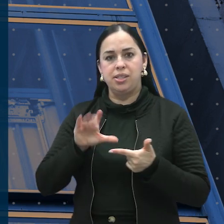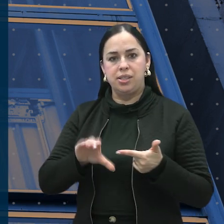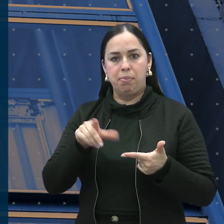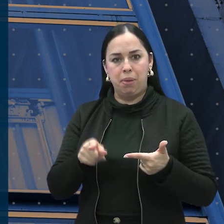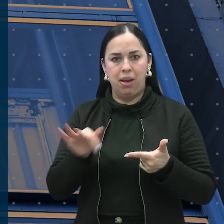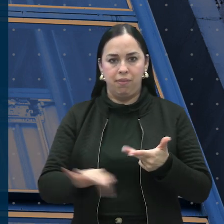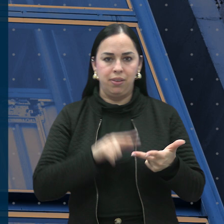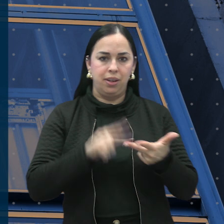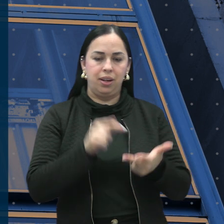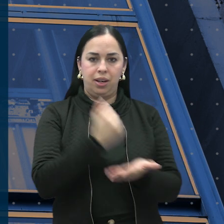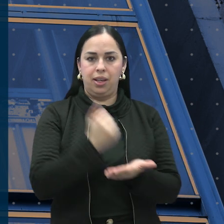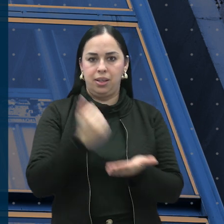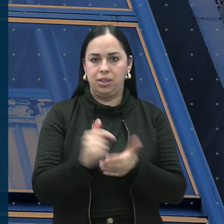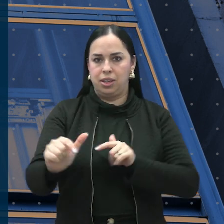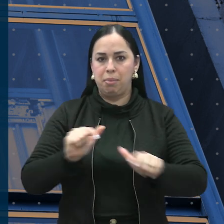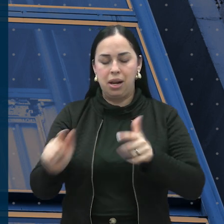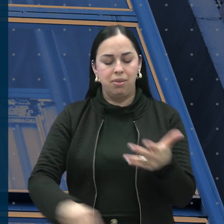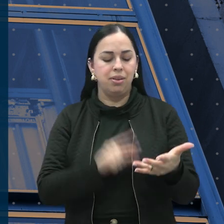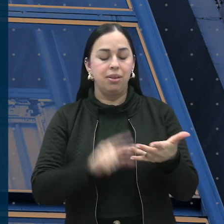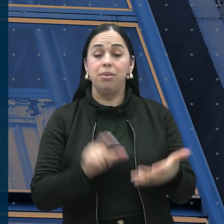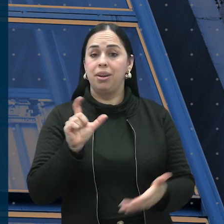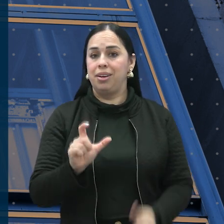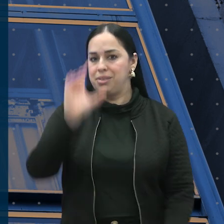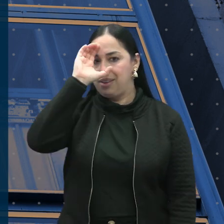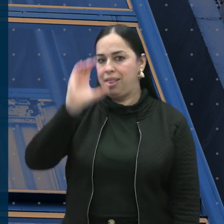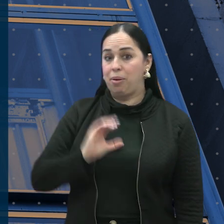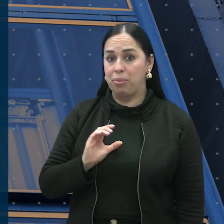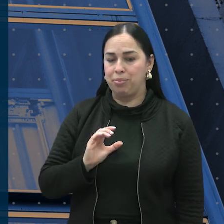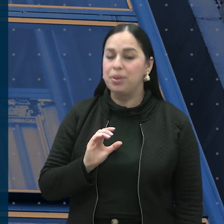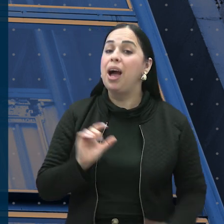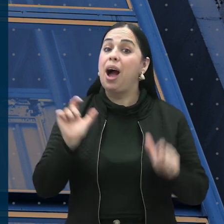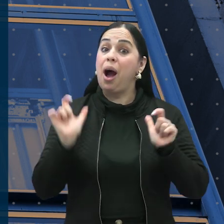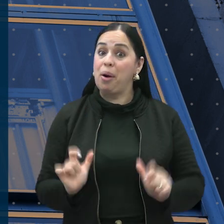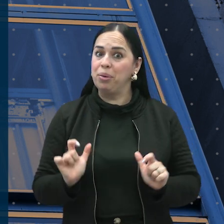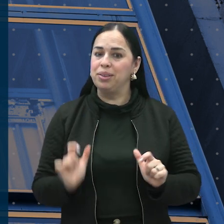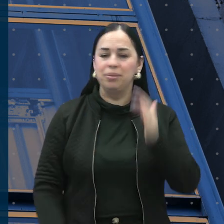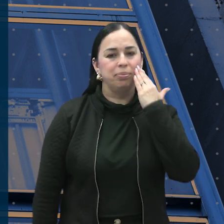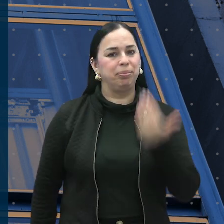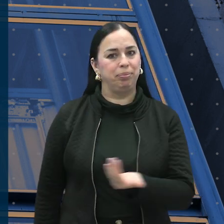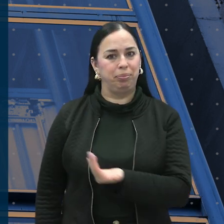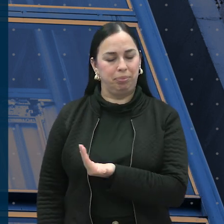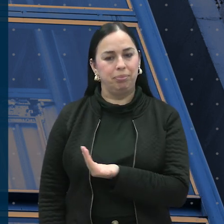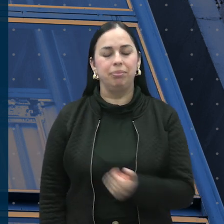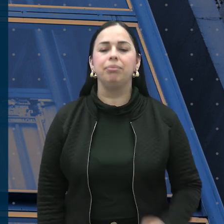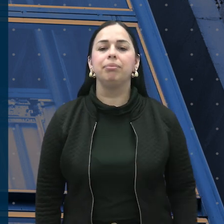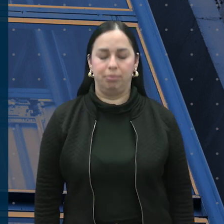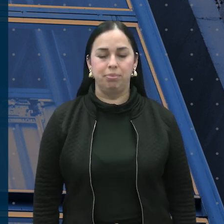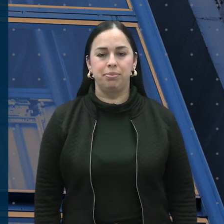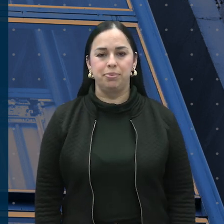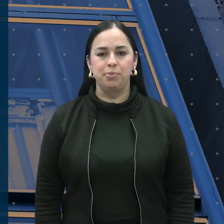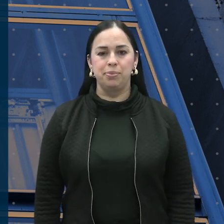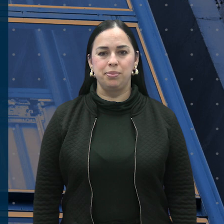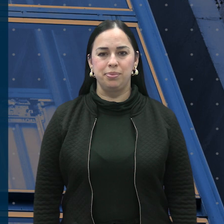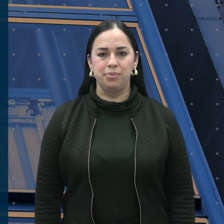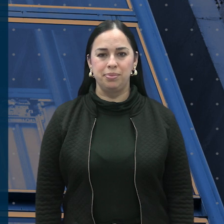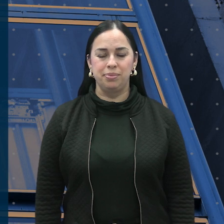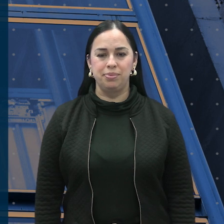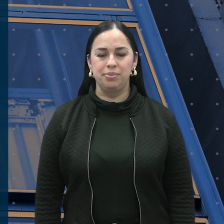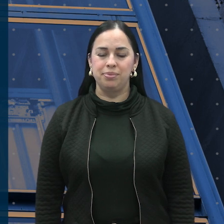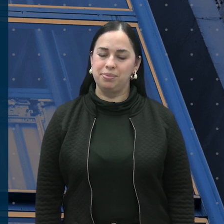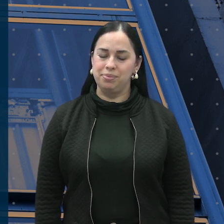levando o RG, CPF, carteira de trabalho e o cartão cidadão. O PAT fica na Praça Afonso Pena,